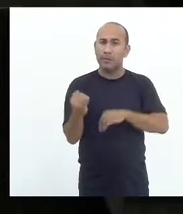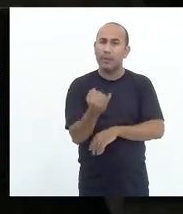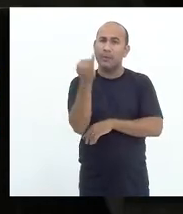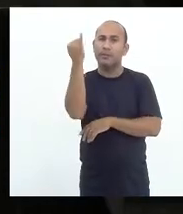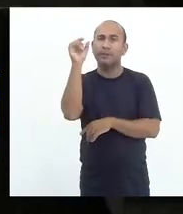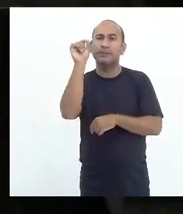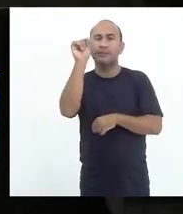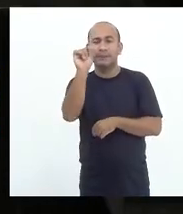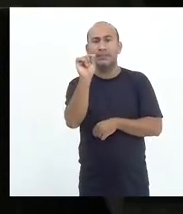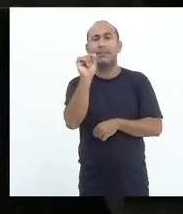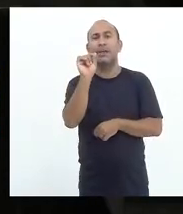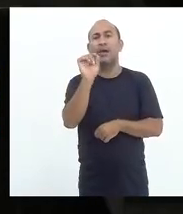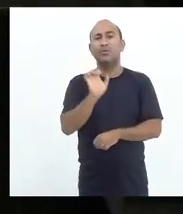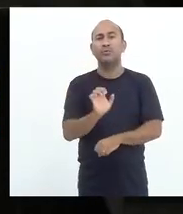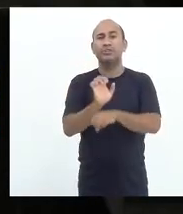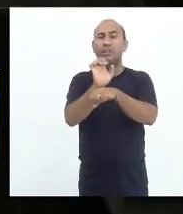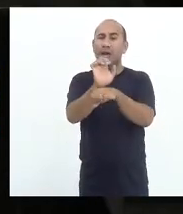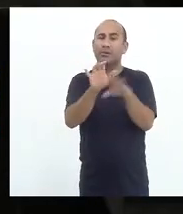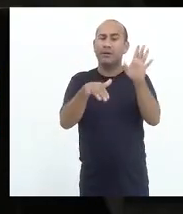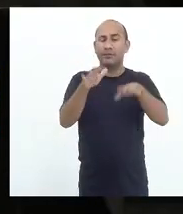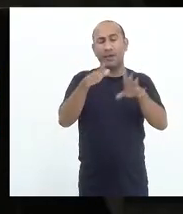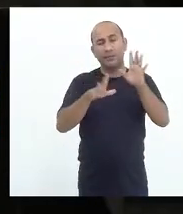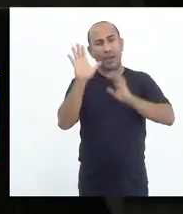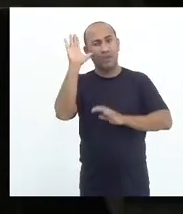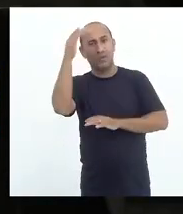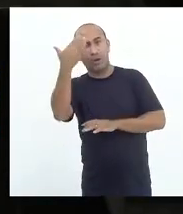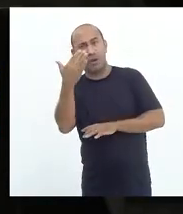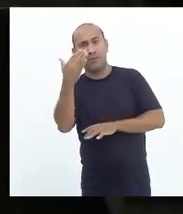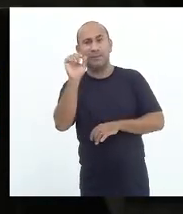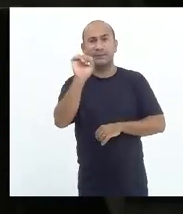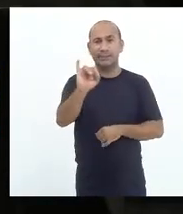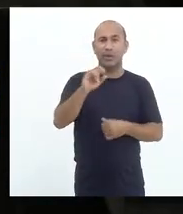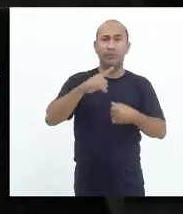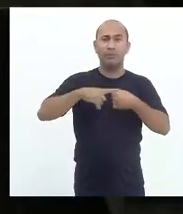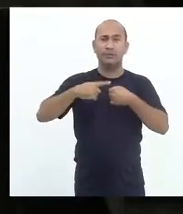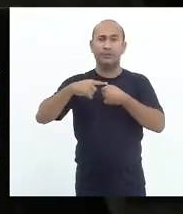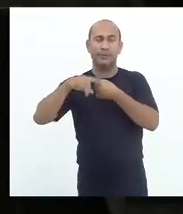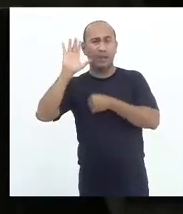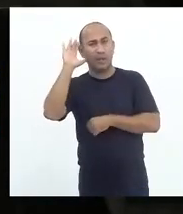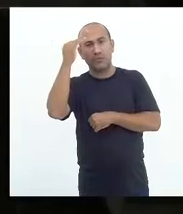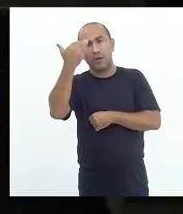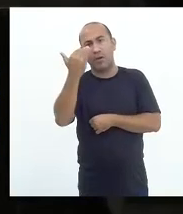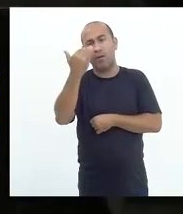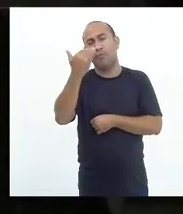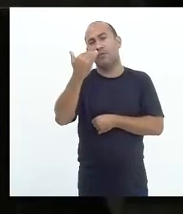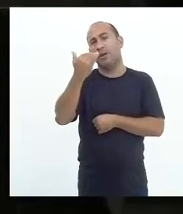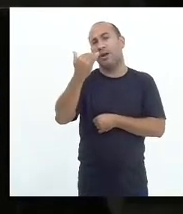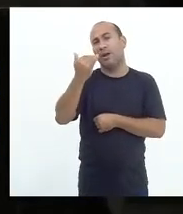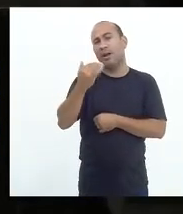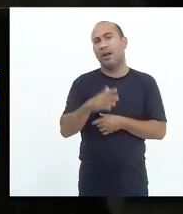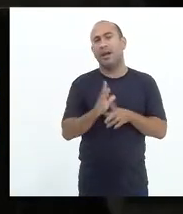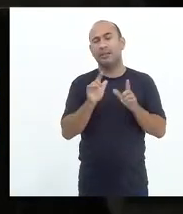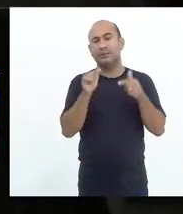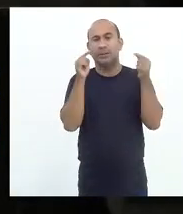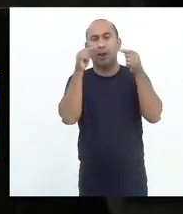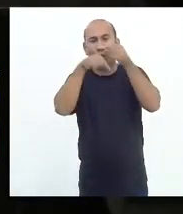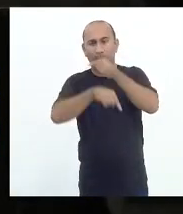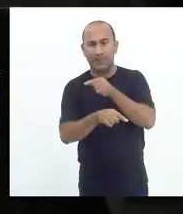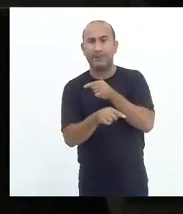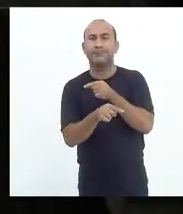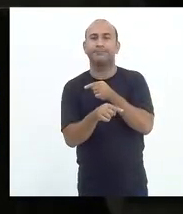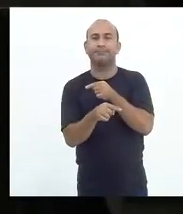vezes o estado decide, outras vezes o município decide sobre o mesmo tema de forma desconexa, não